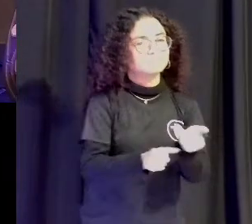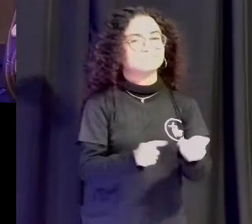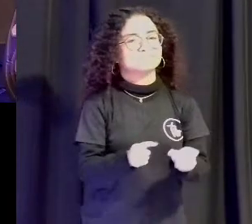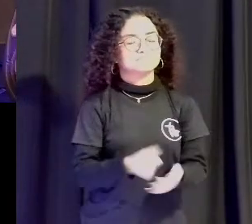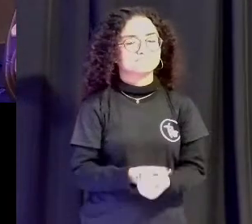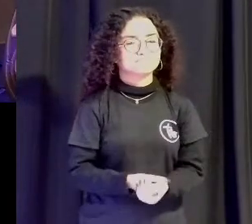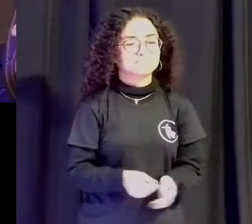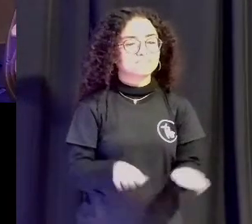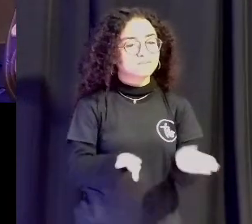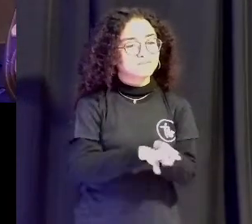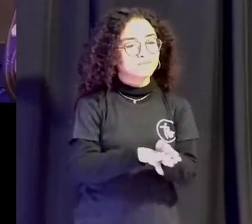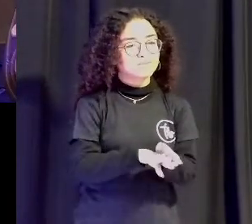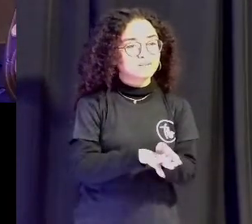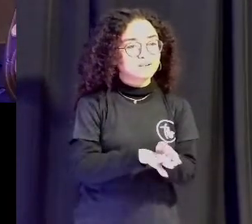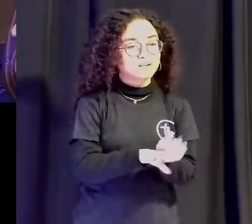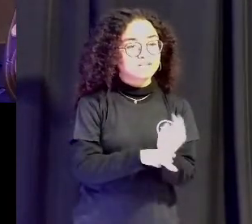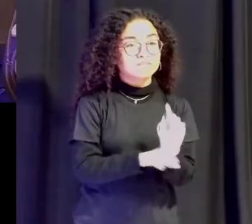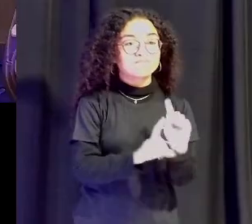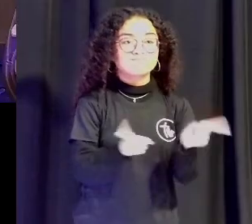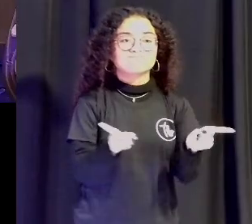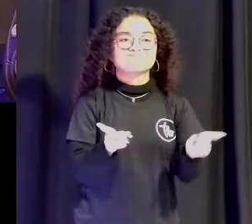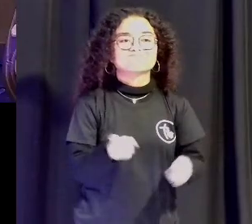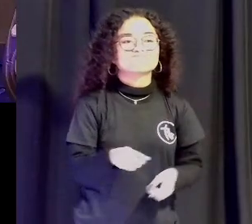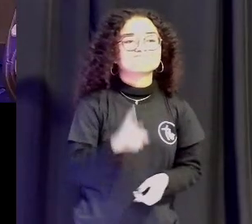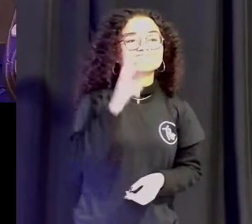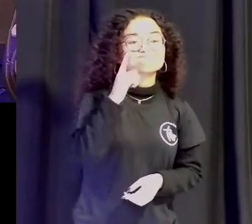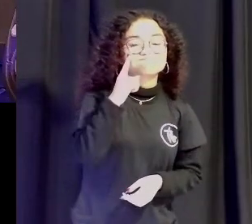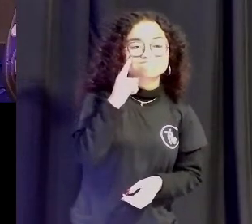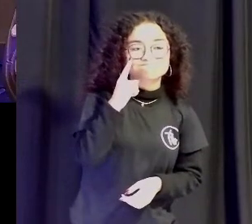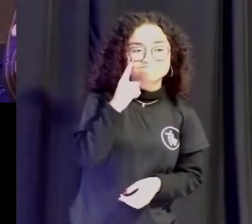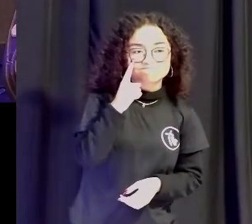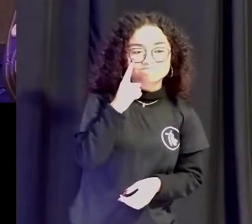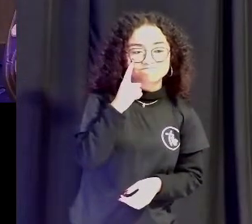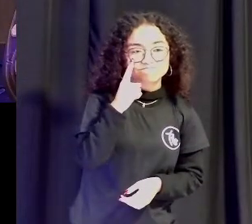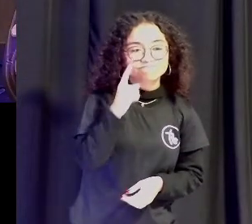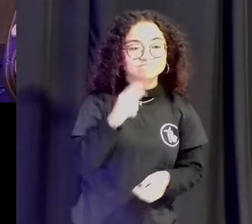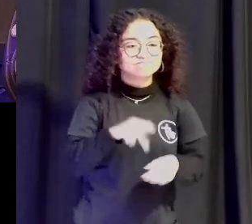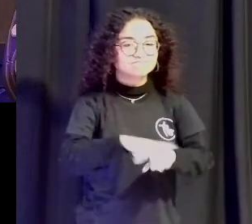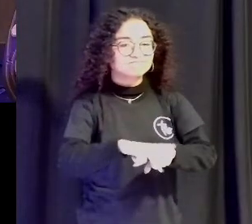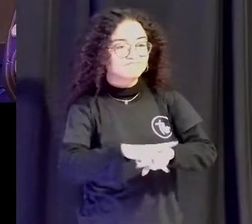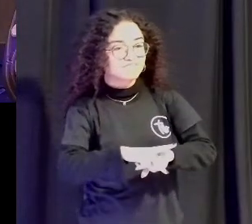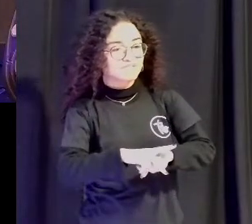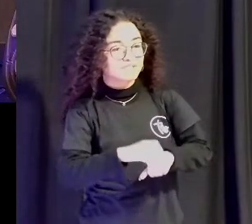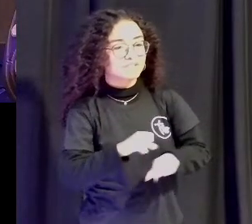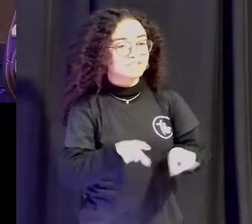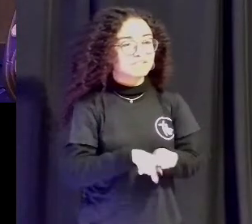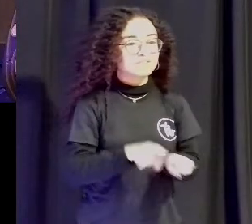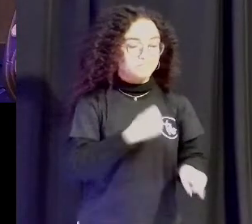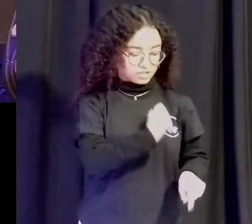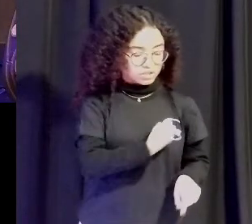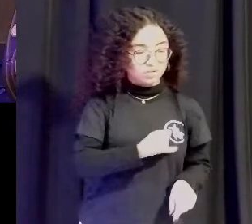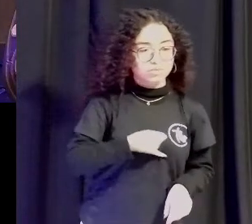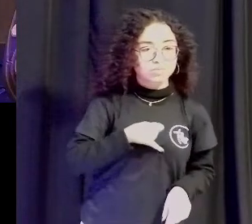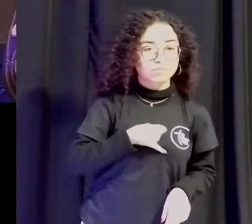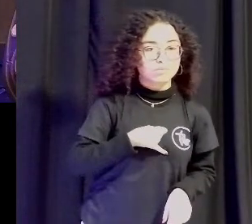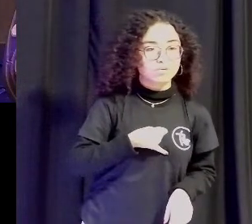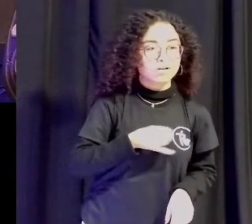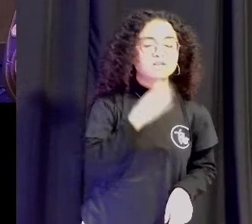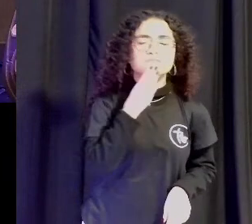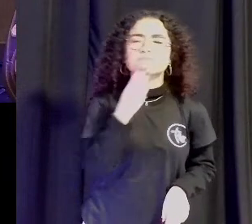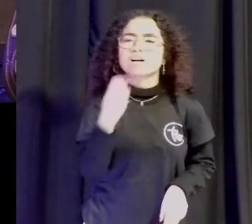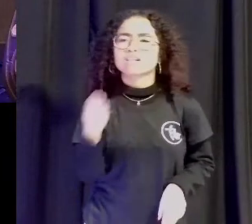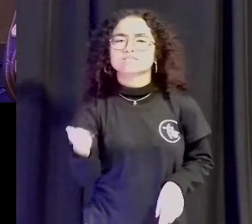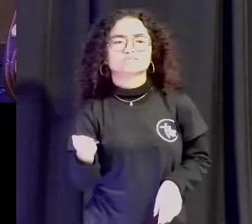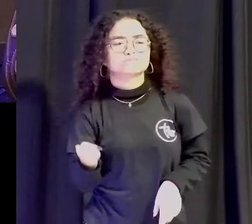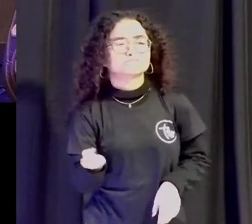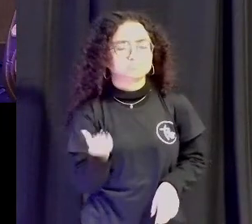Quando ele viu Pedro e João, que iam entrar no templo, pediu que lhe